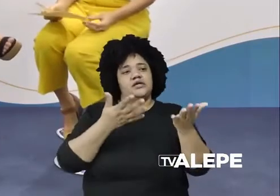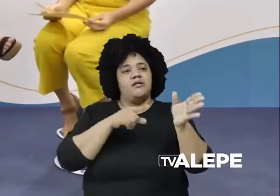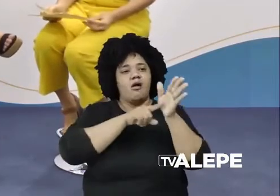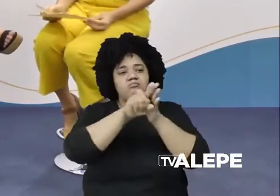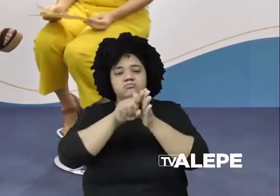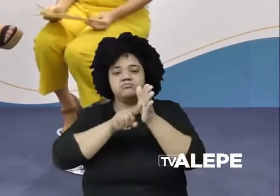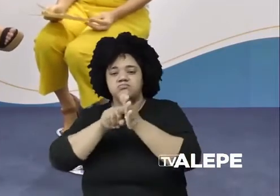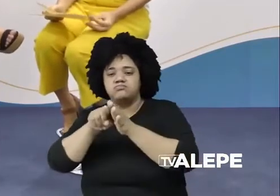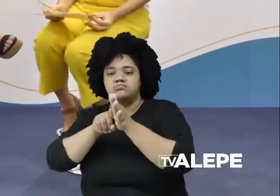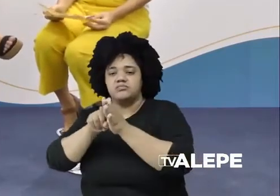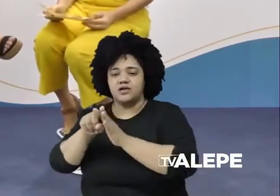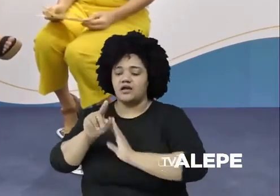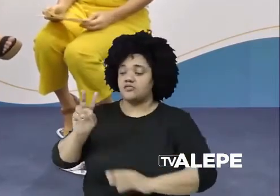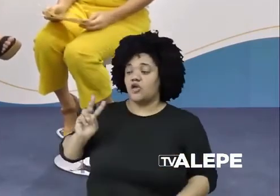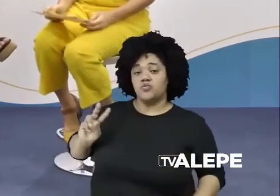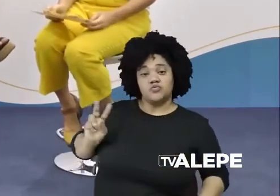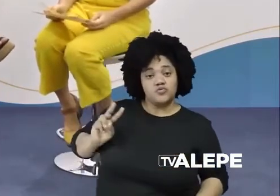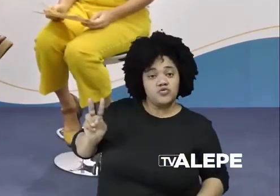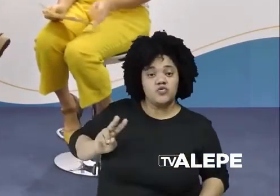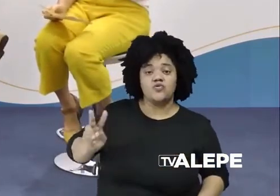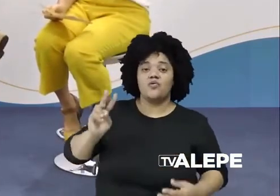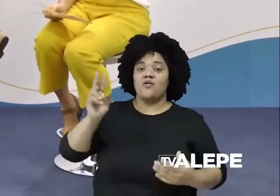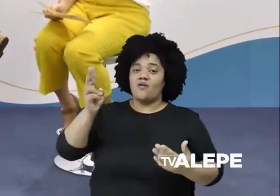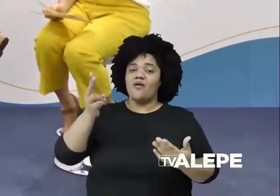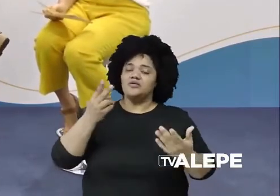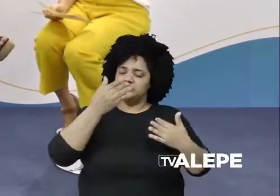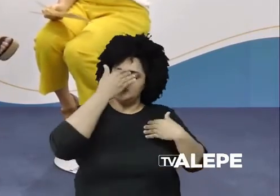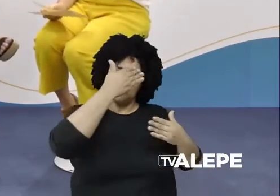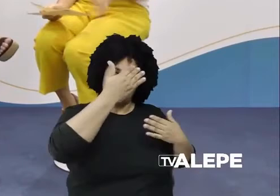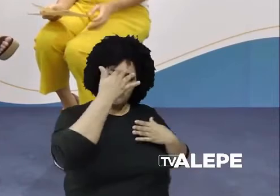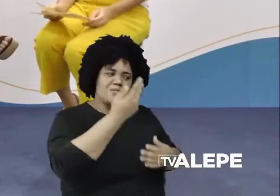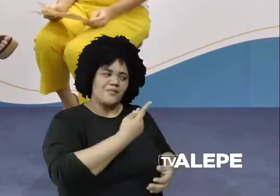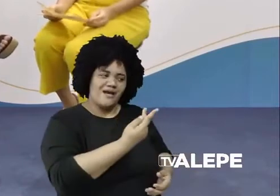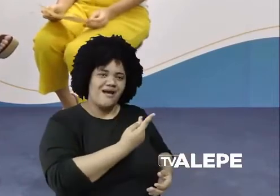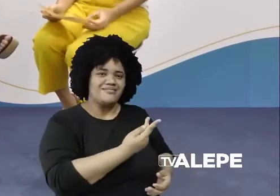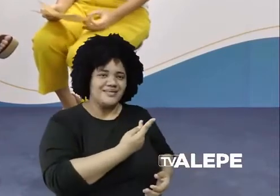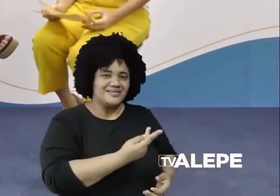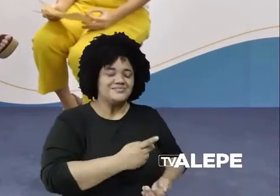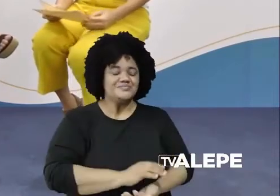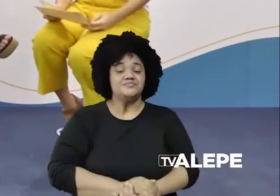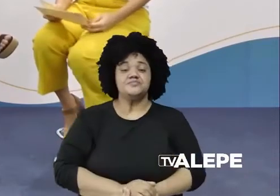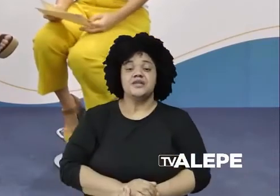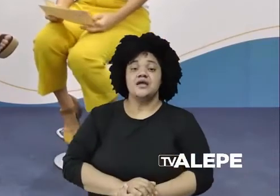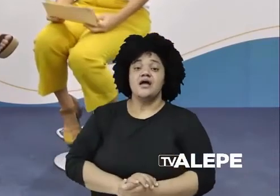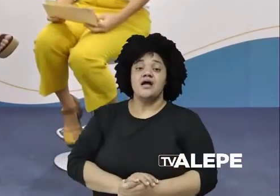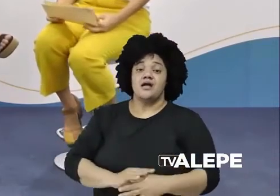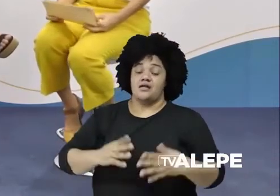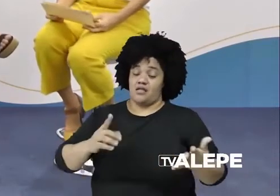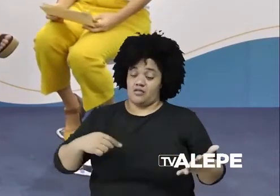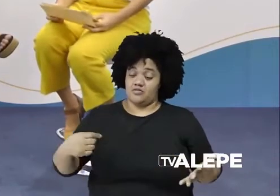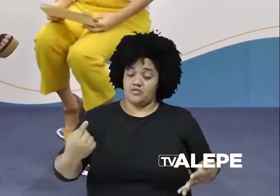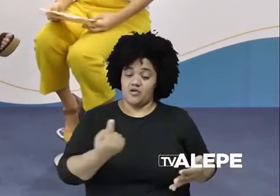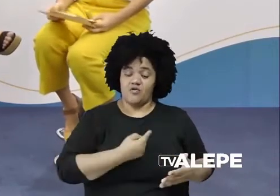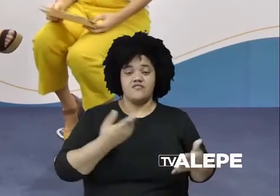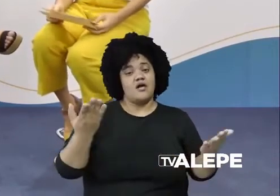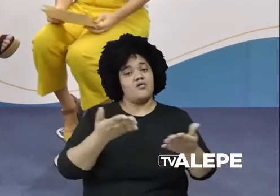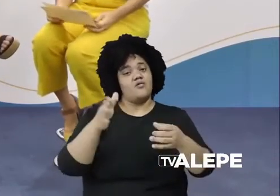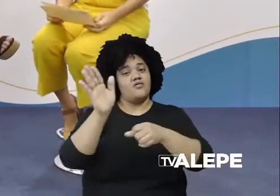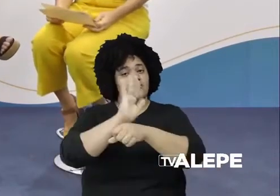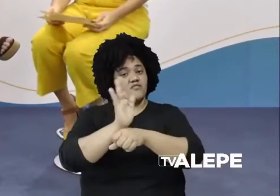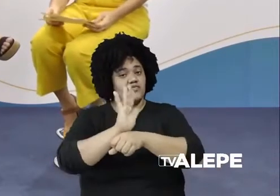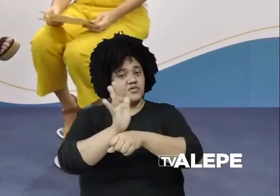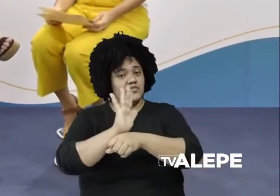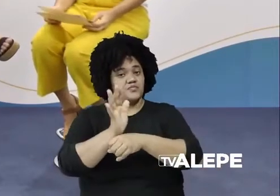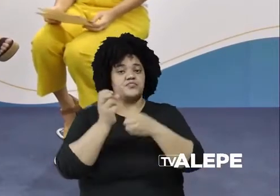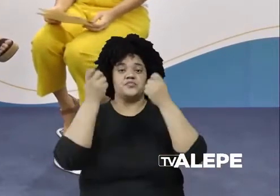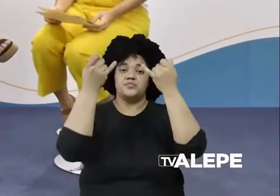das dicas que as duas trouxeram. Obrigada, Luciane. Obrigada, Talita, né? E nós vamos passar um vídeo falando